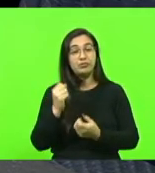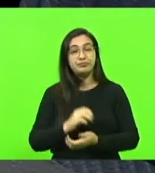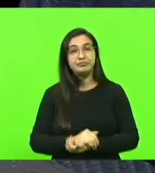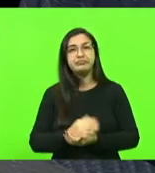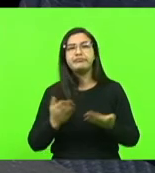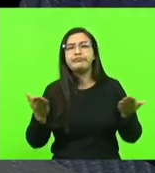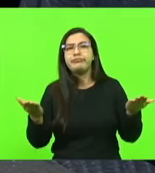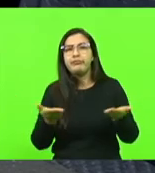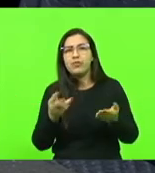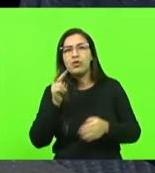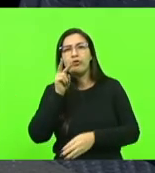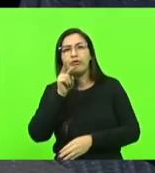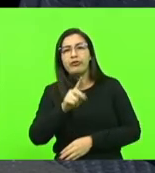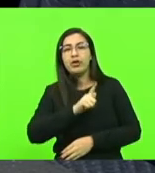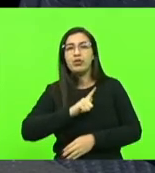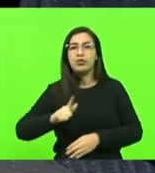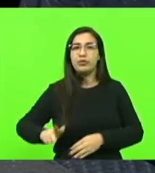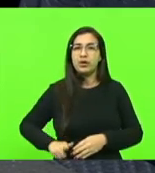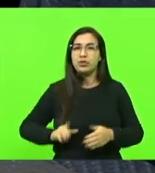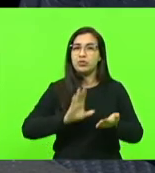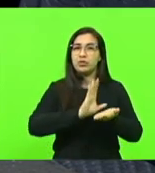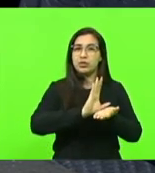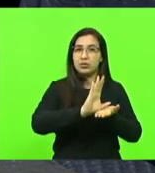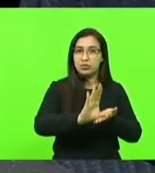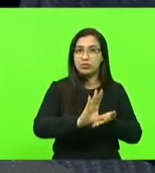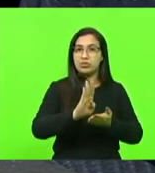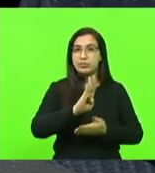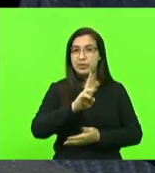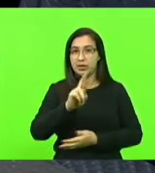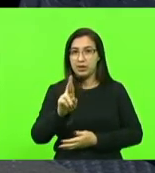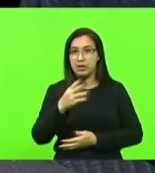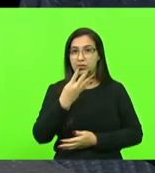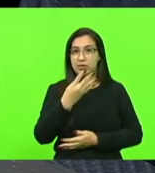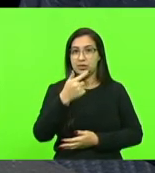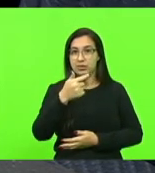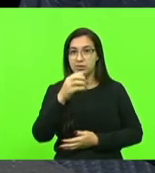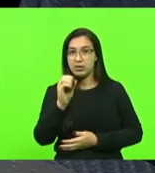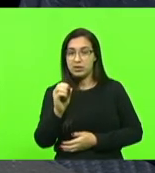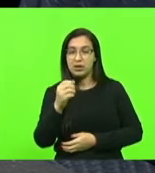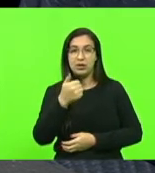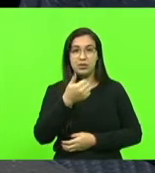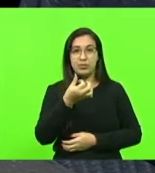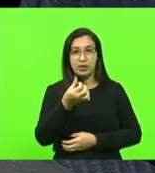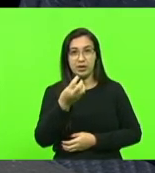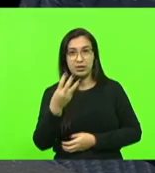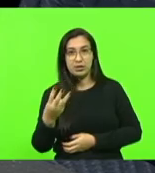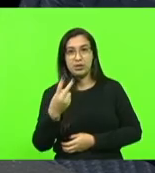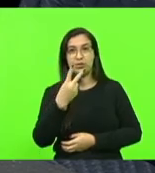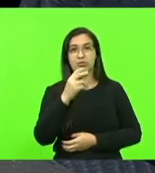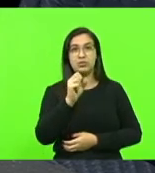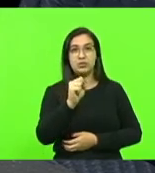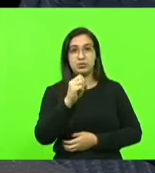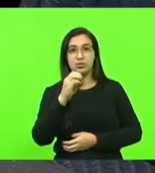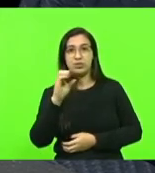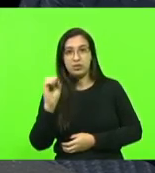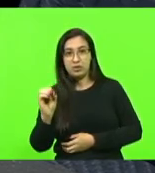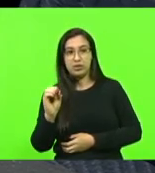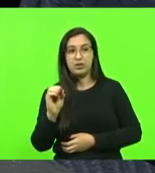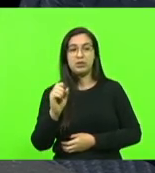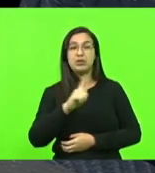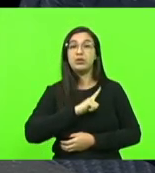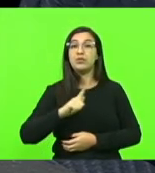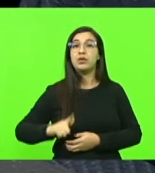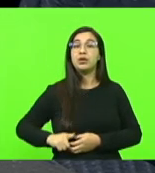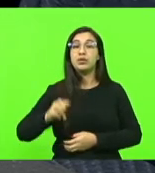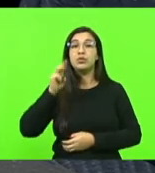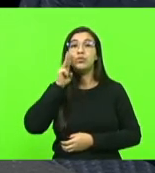também o governador colocar recursos na BR-470, 163, a 280, o governador Moisés, que faz